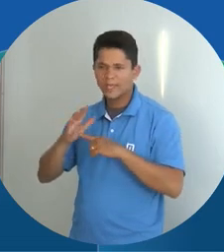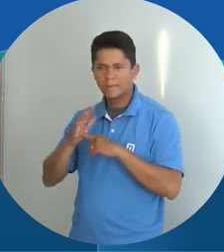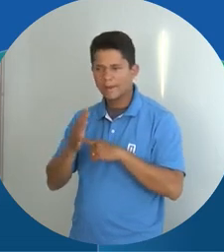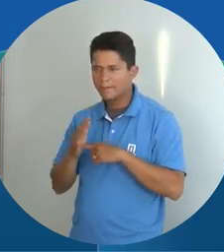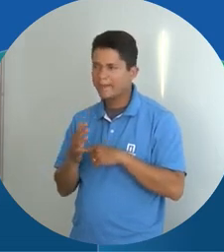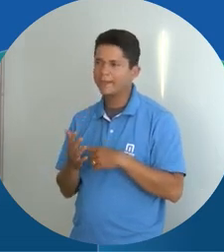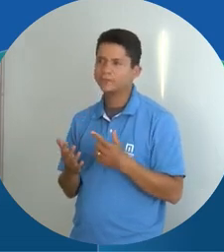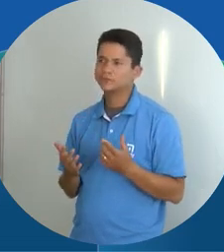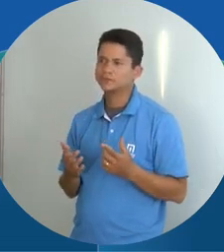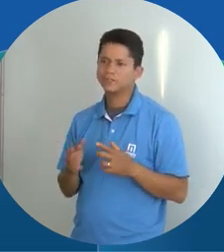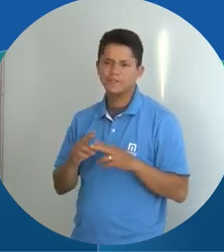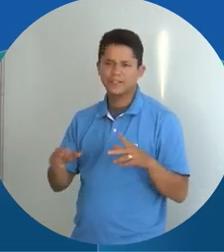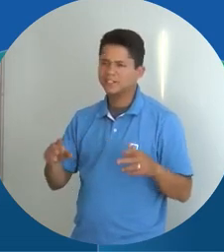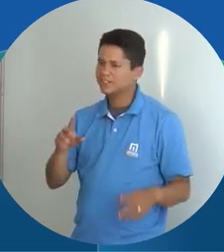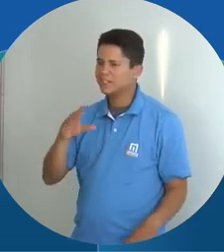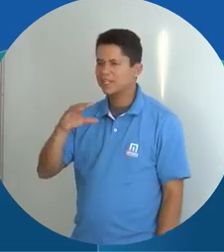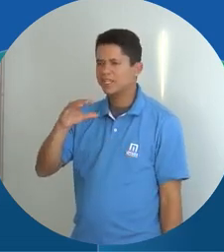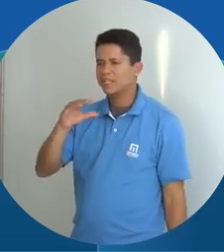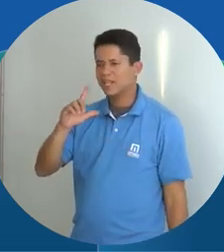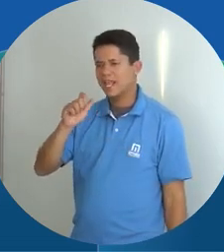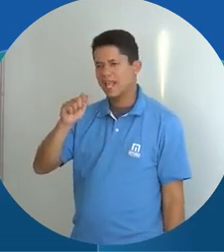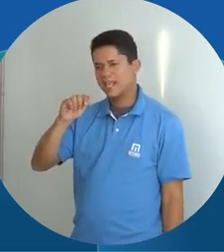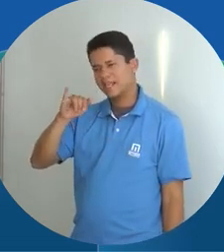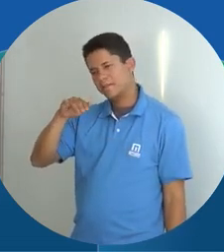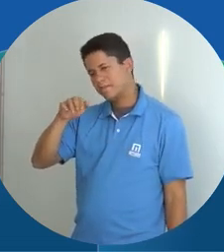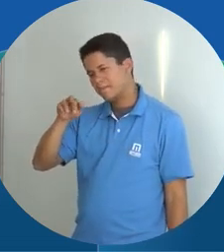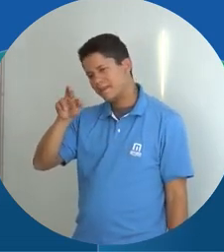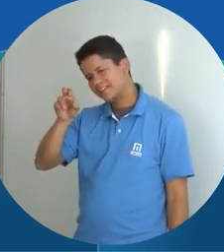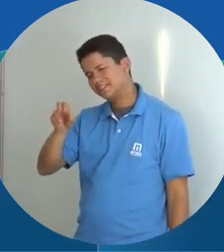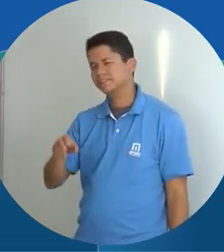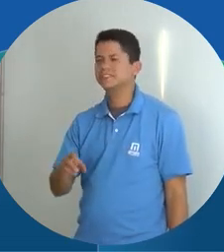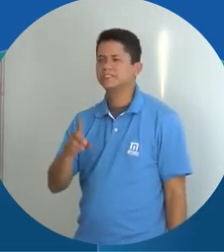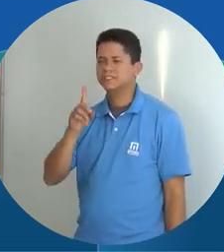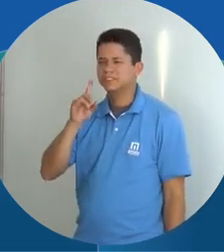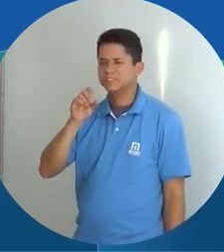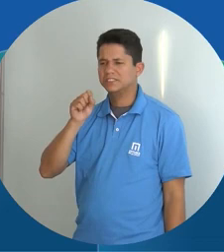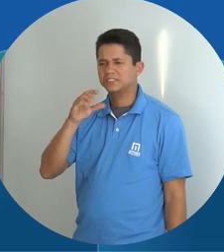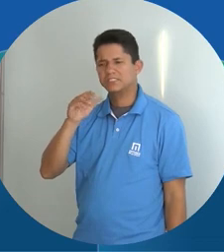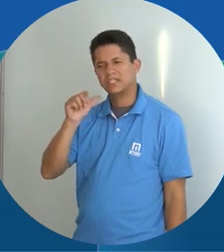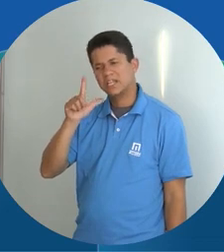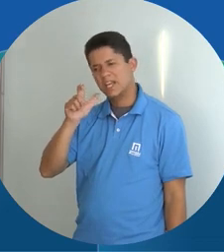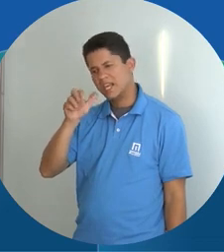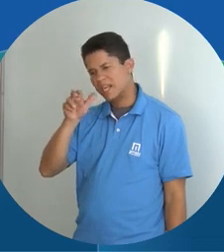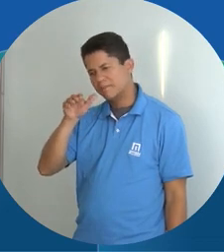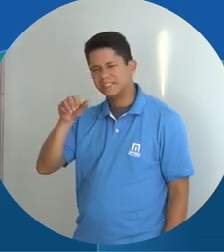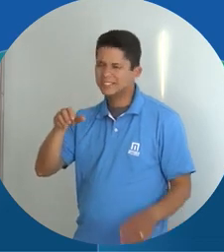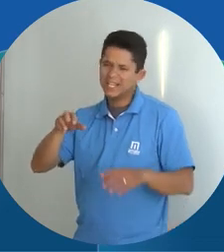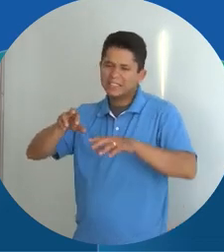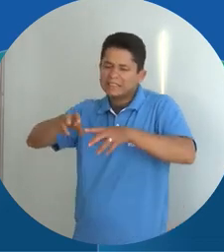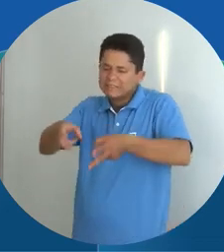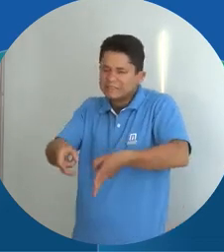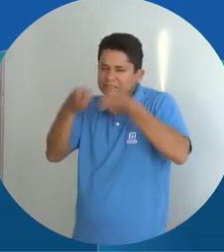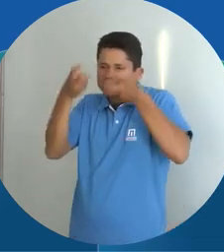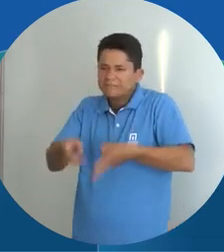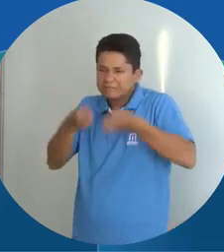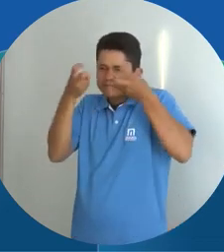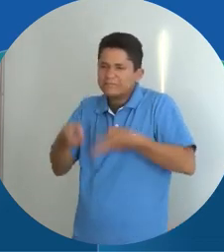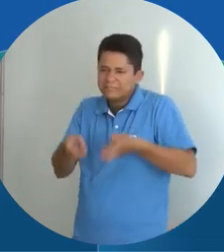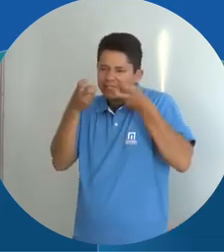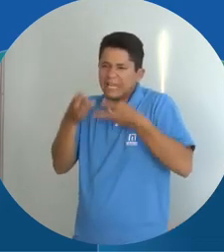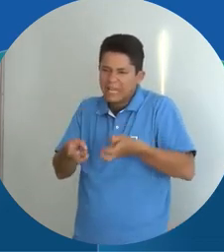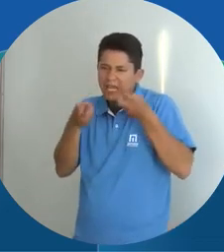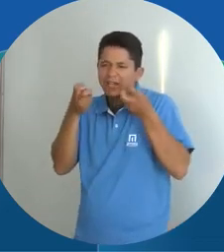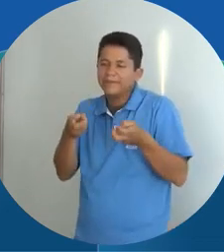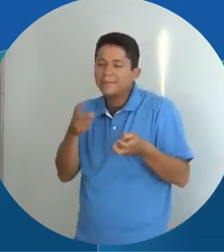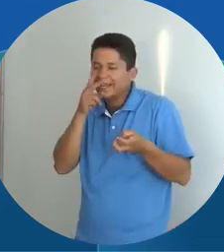reclaimers, disclaimers e afins estavam sendo substituídos, os equipamentos todos, e o caminho de rolamento,